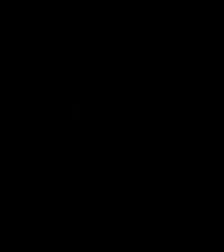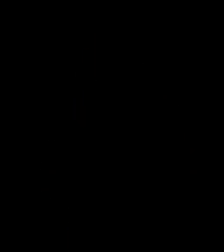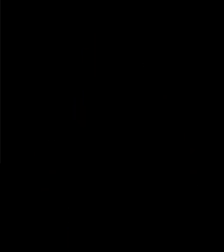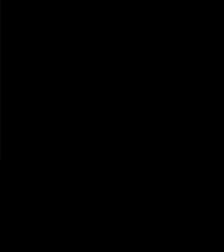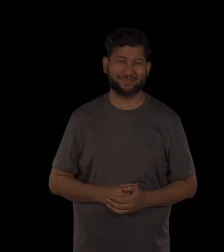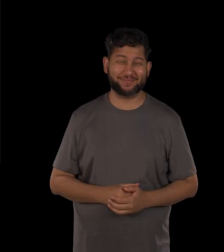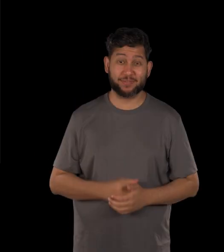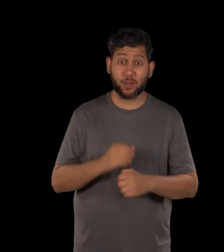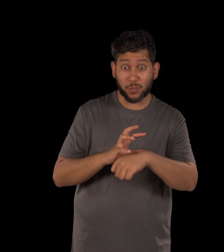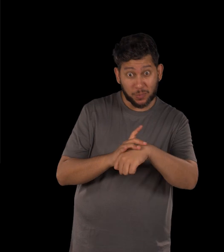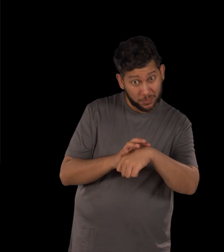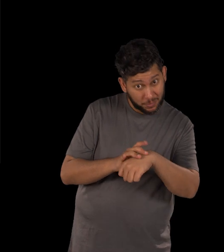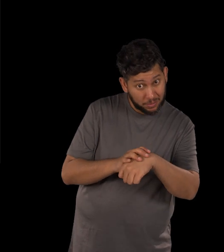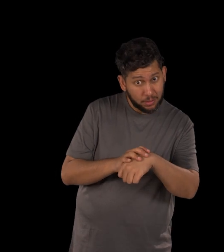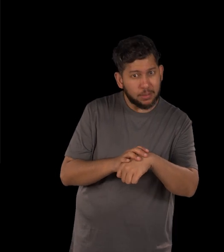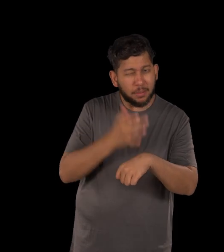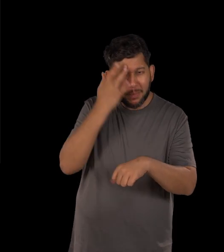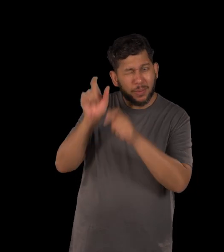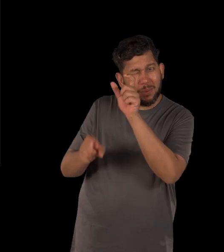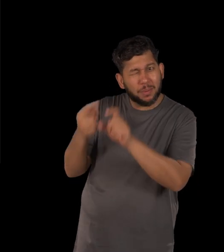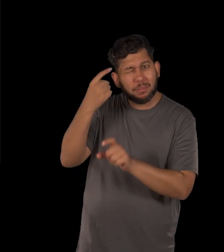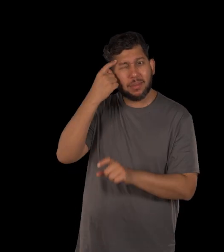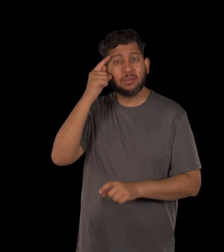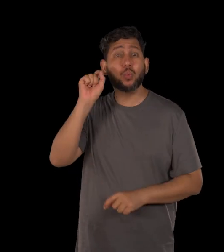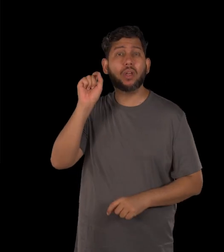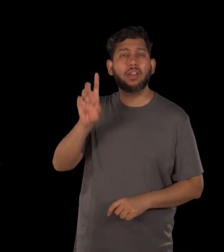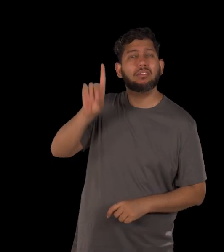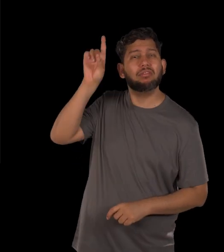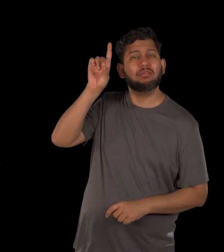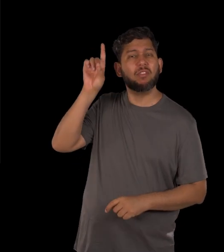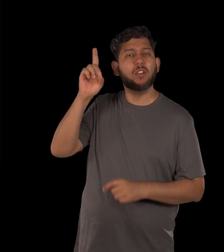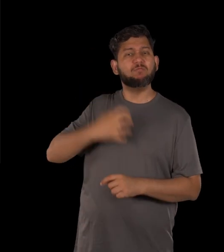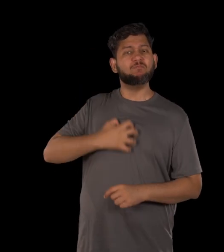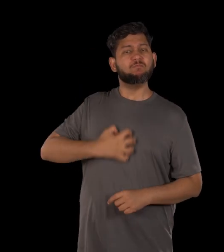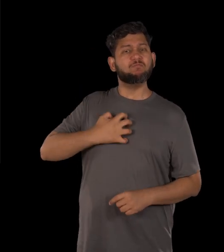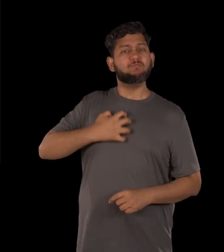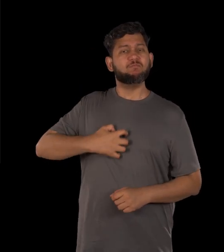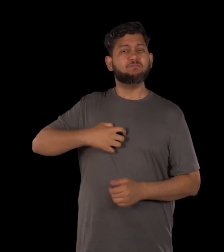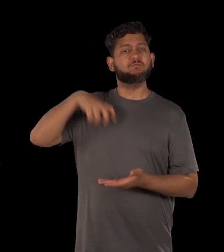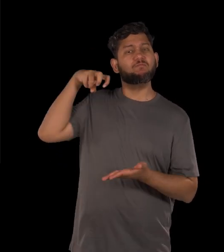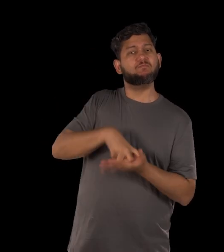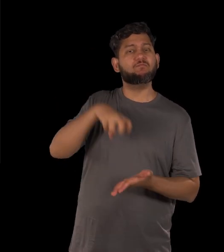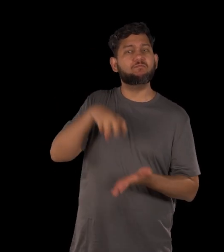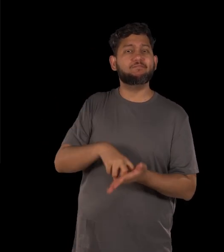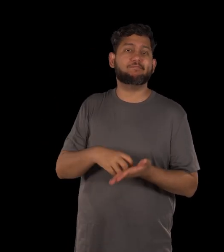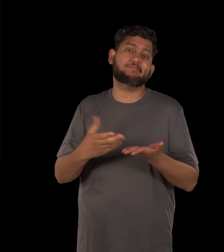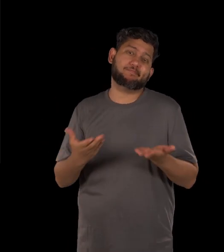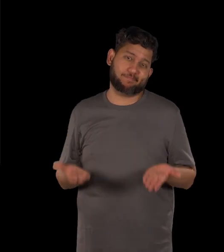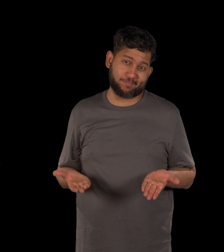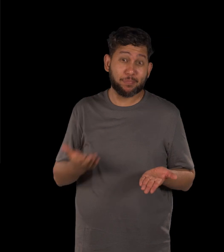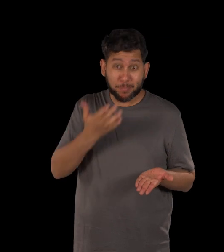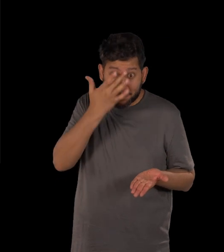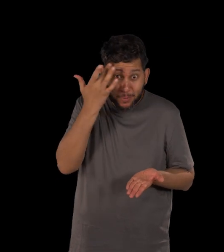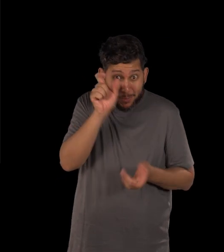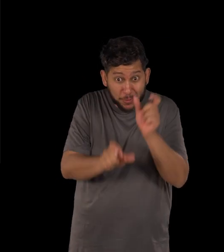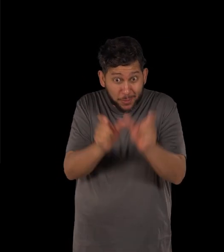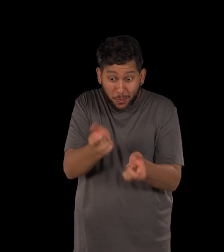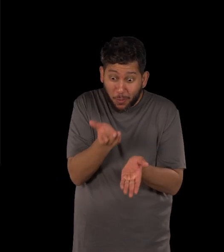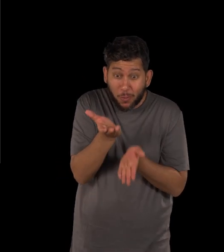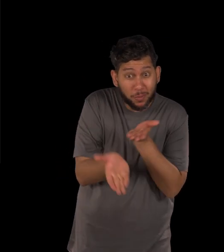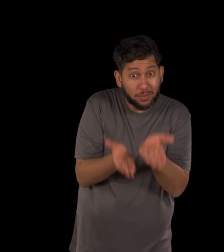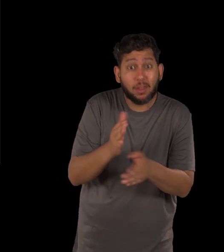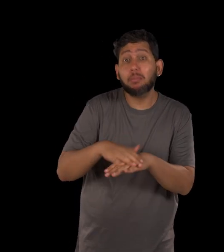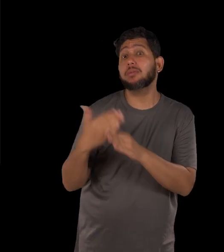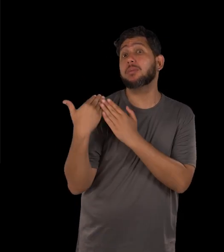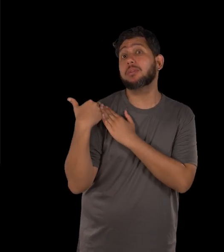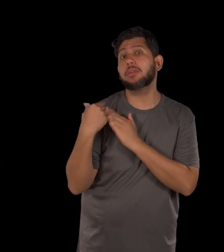As enfermidades eram tratadas como resultado da ira divina pela medicina judaica. Os cuidados médicos eram